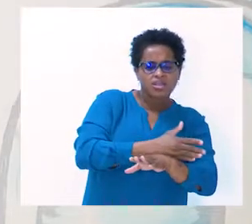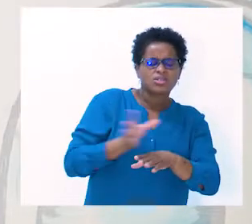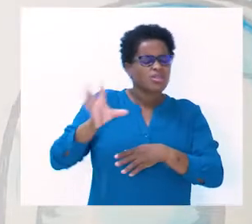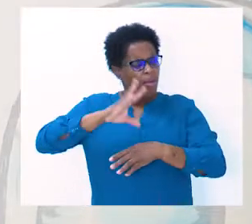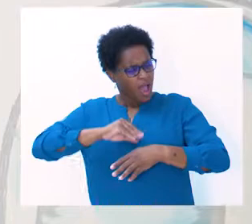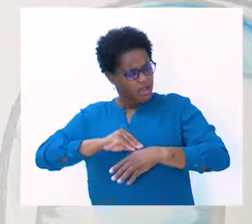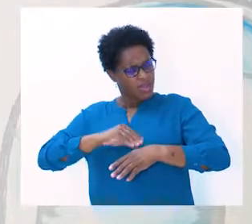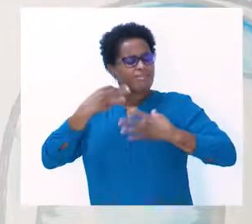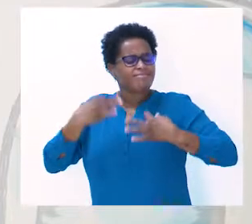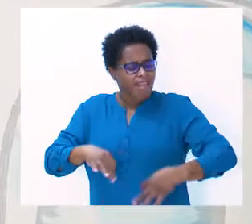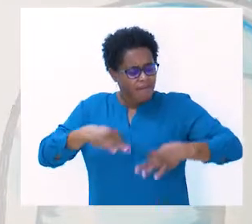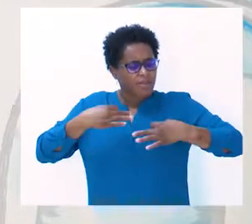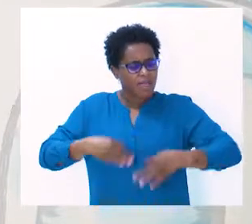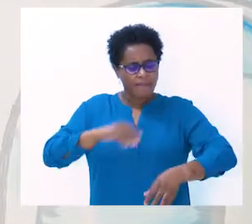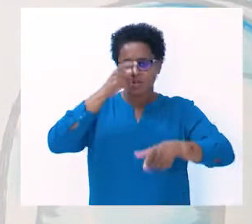pessoas lá em casa